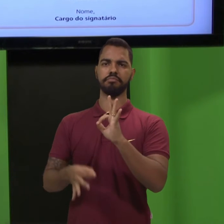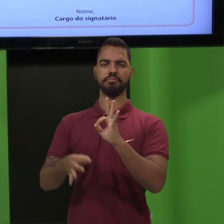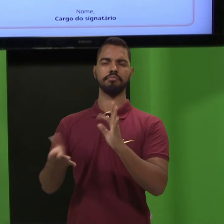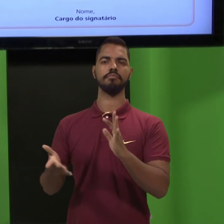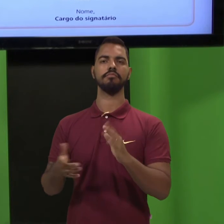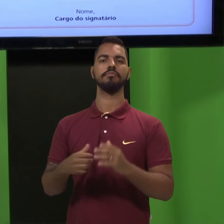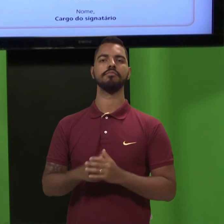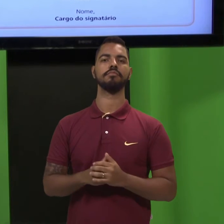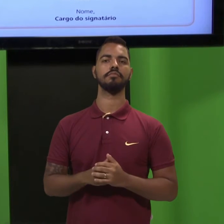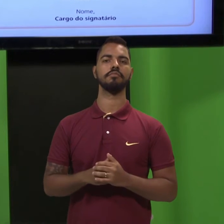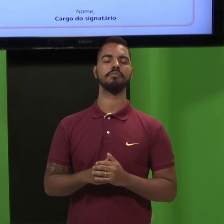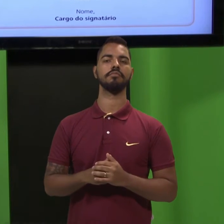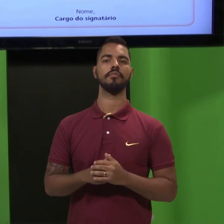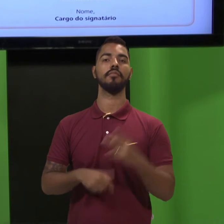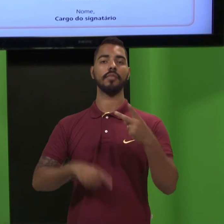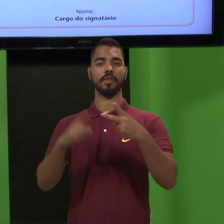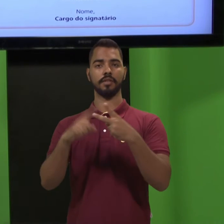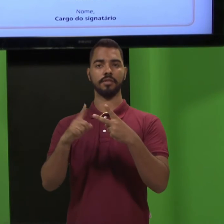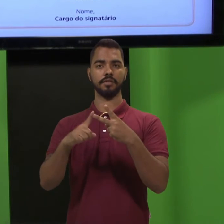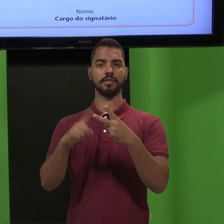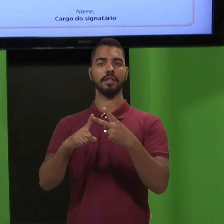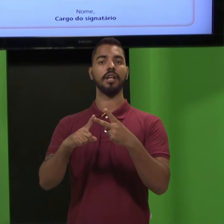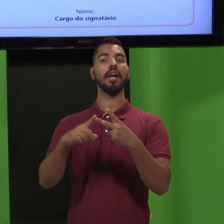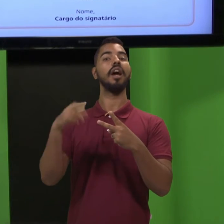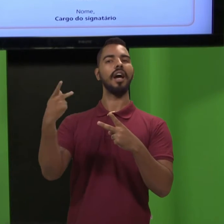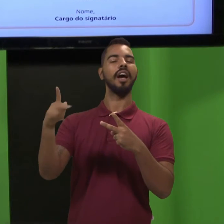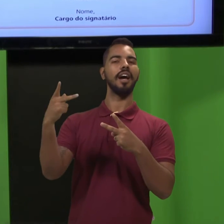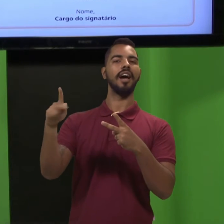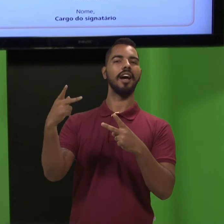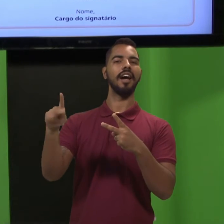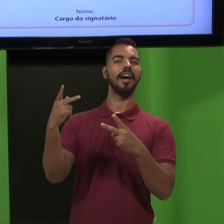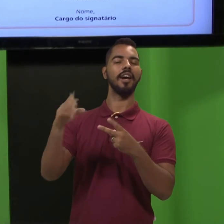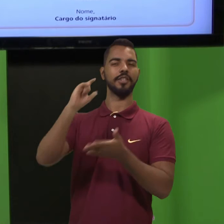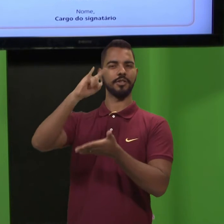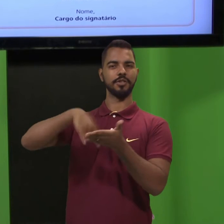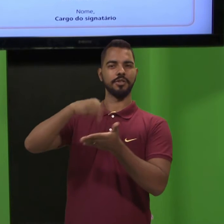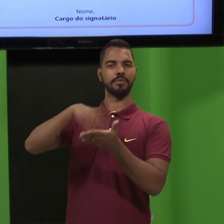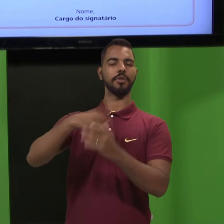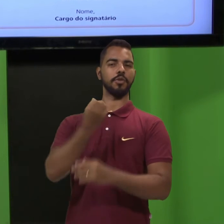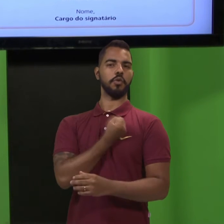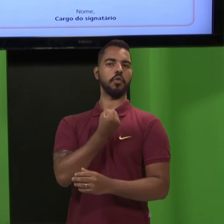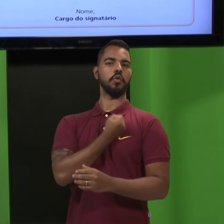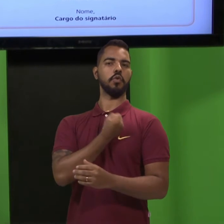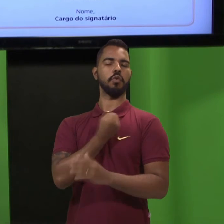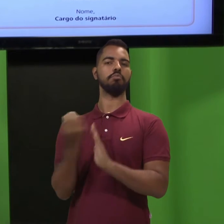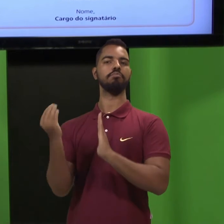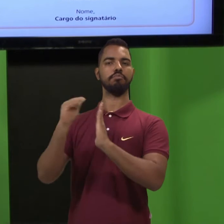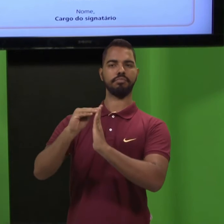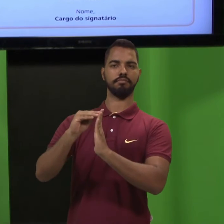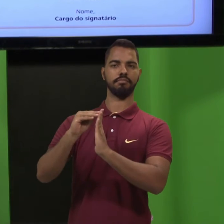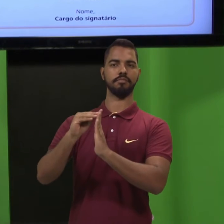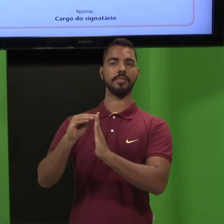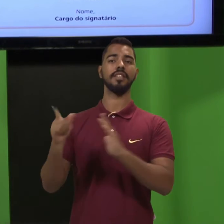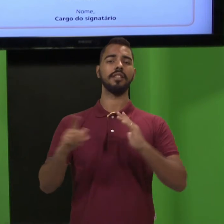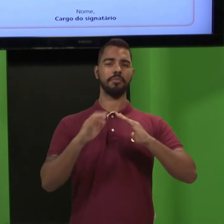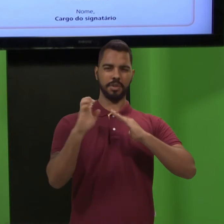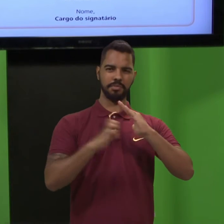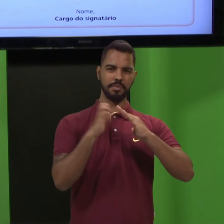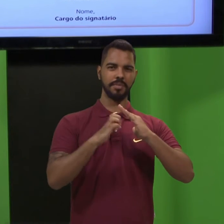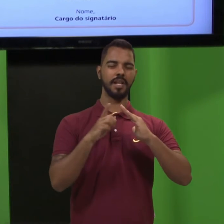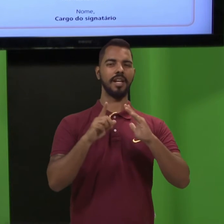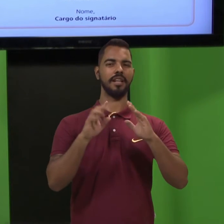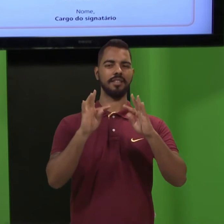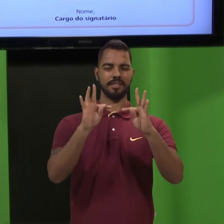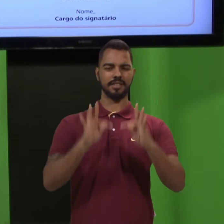ferramenta de comunicação é a numeração sequencial. Normalmente, as empresas mantêm esta organização